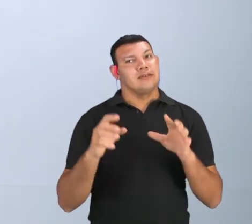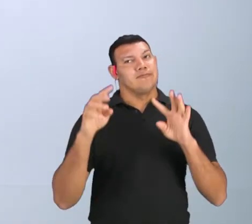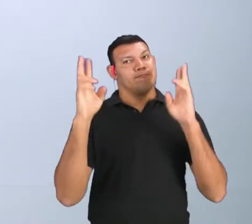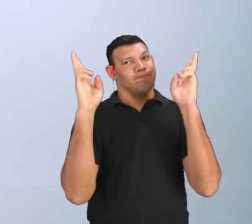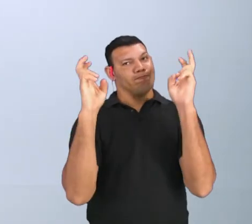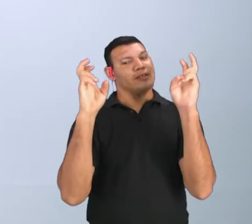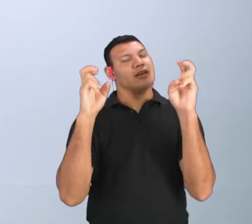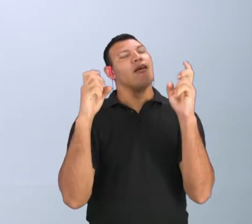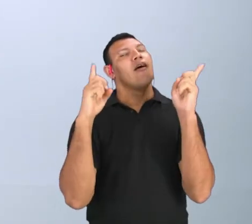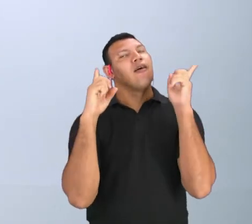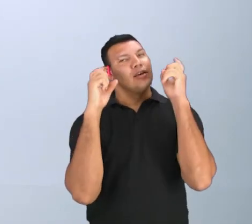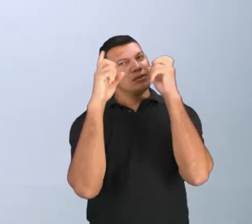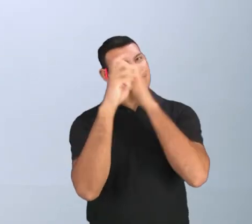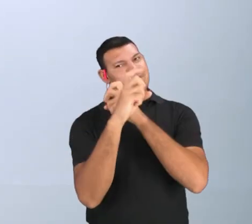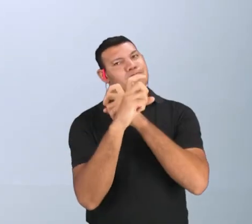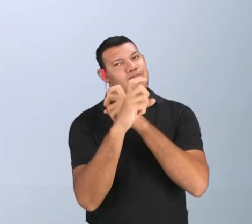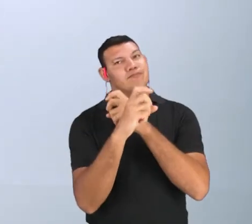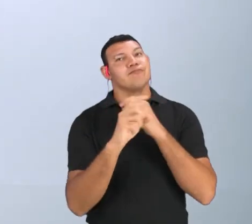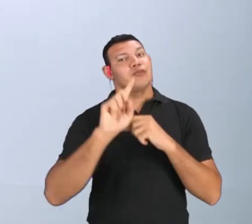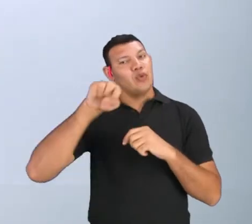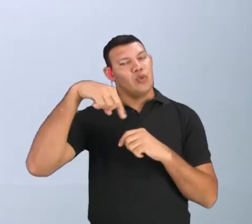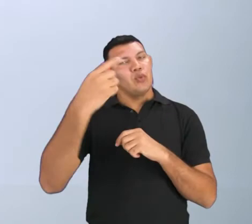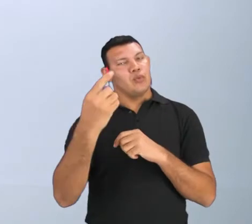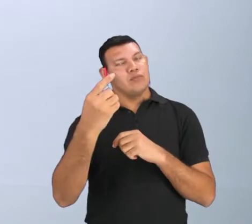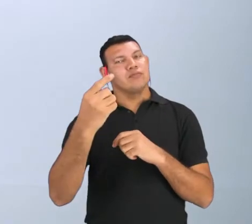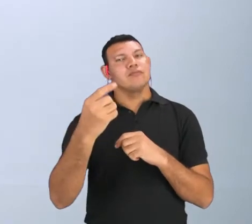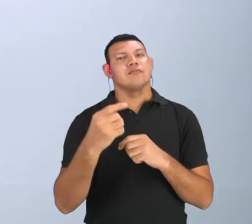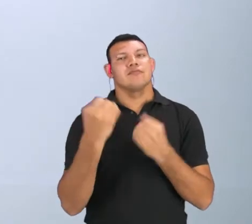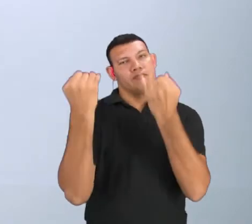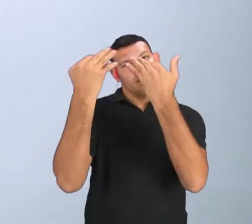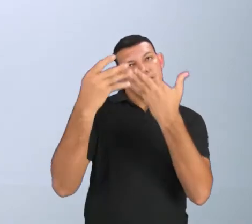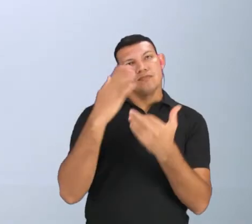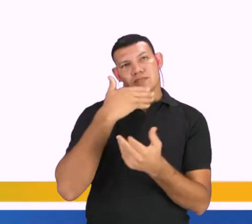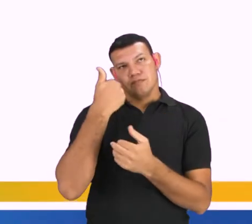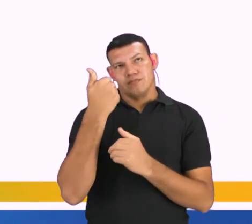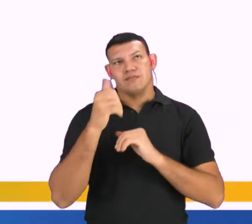muito complexo, que não dá para falar aqui na nossa aula hoje.